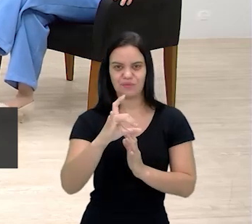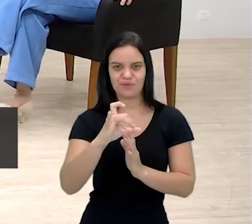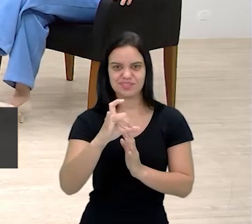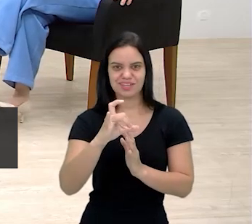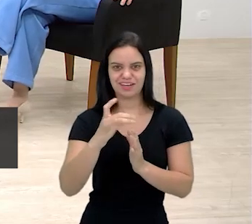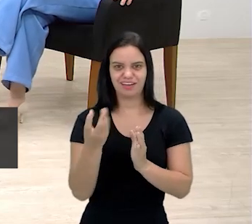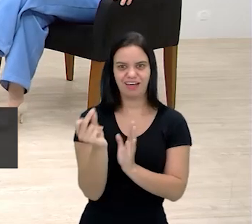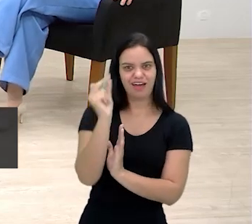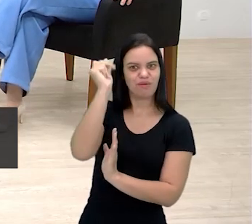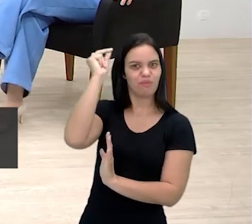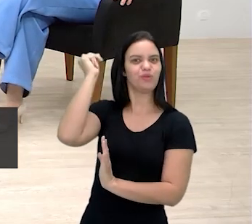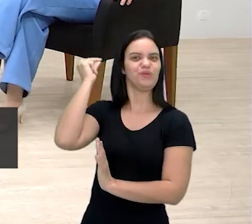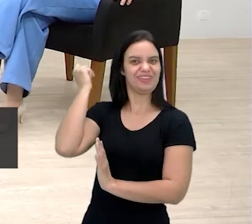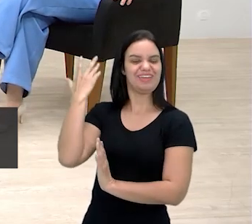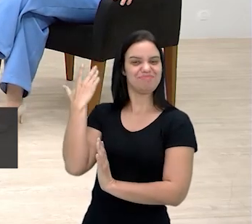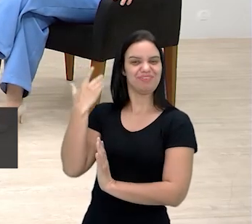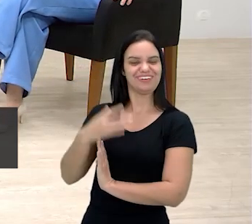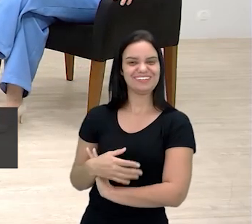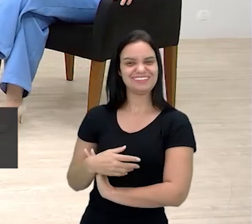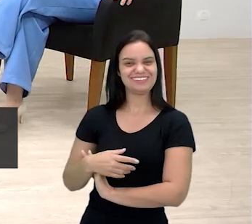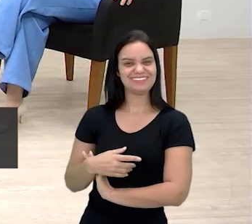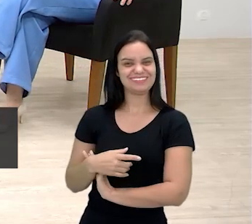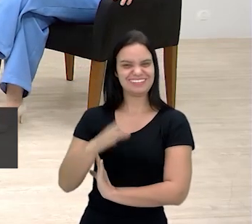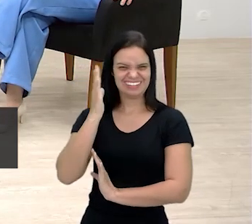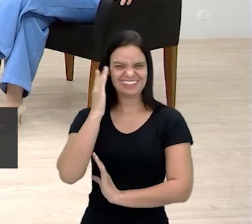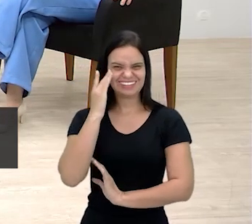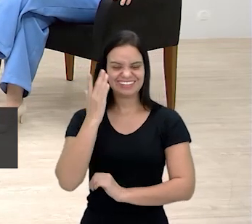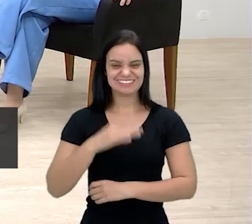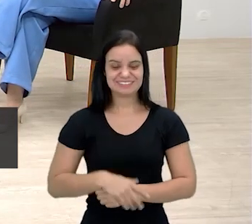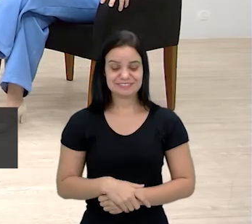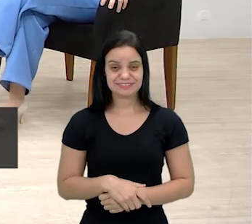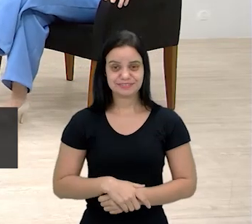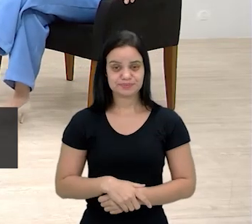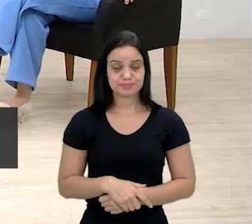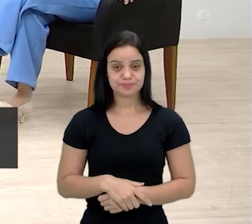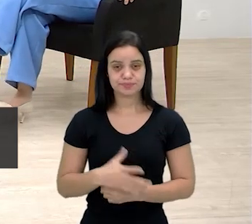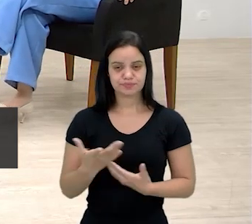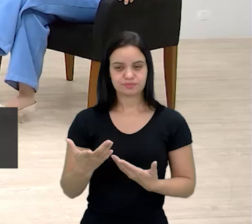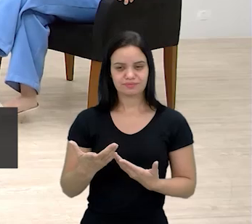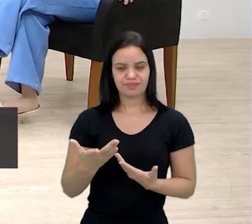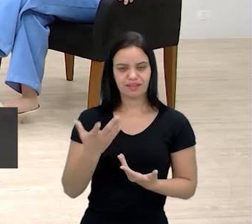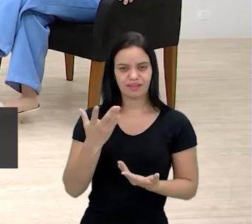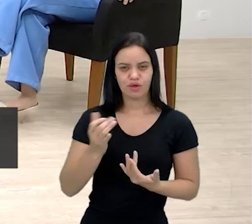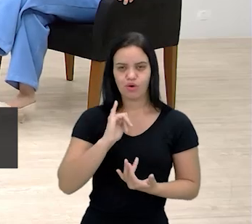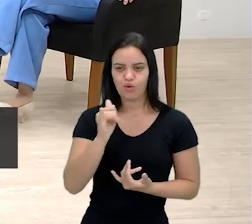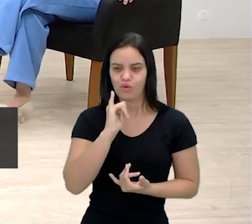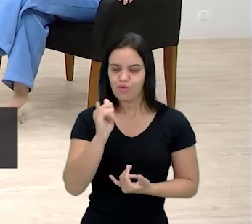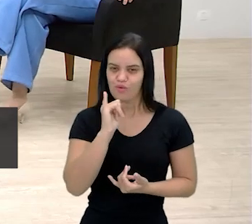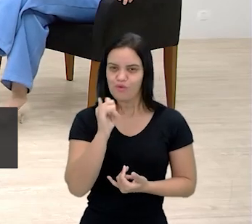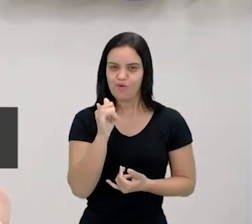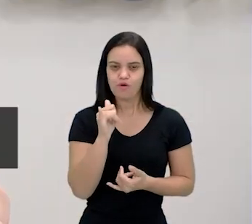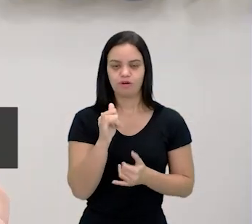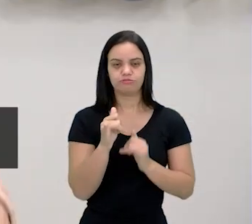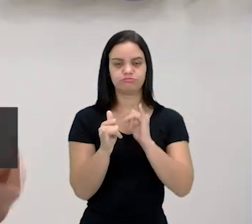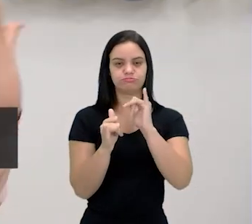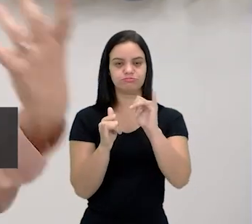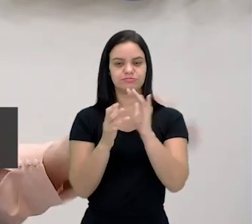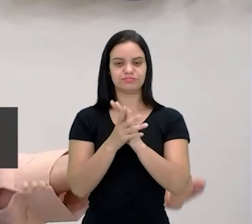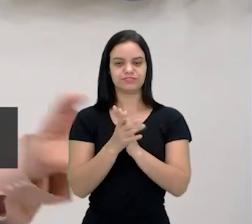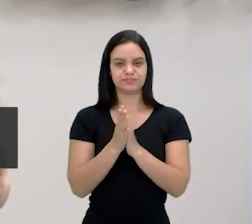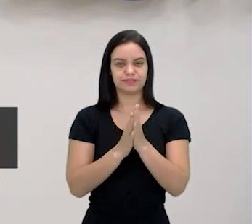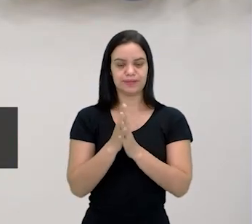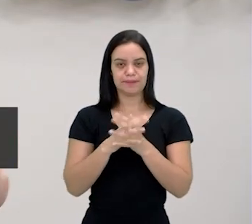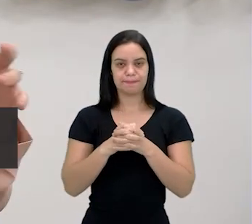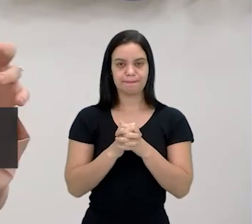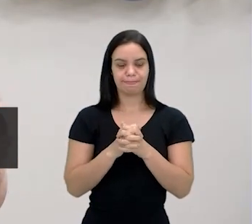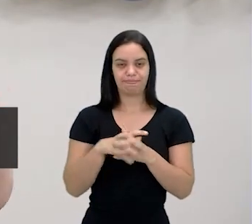o Instagram. A janela da Aurélia é o Instagram da época. E com uma desvantagem, né? No Instagram a gente faz um filtro, né, Bessane? A gente coloca um filtro,